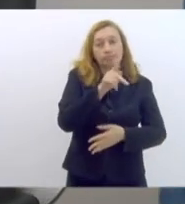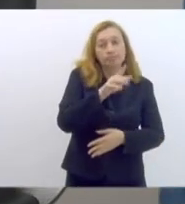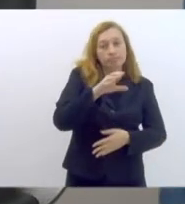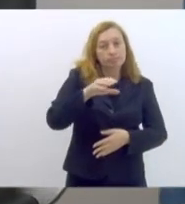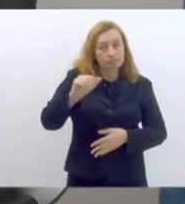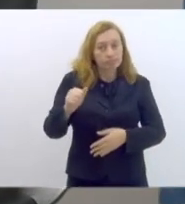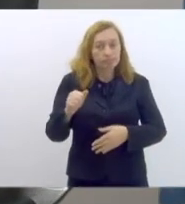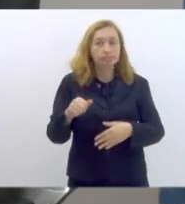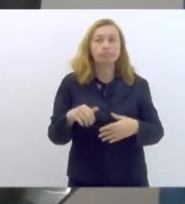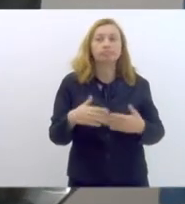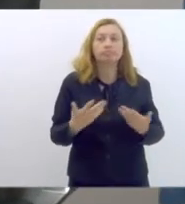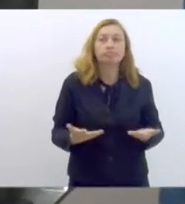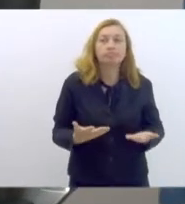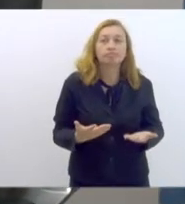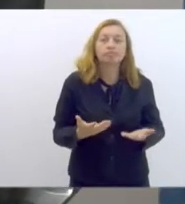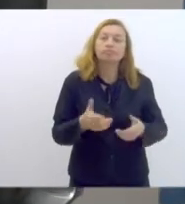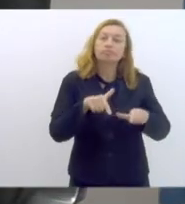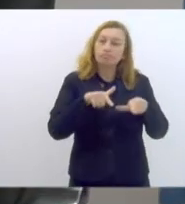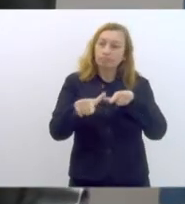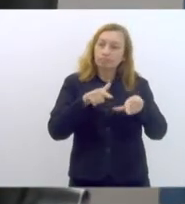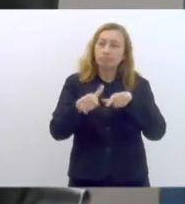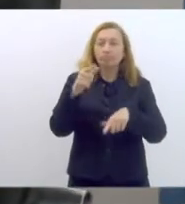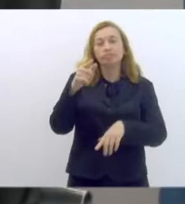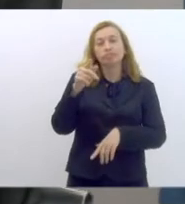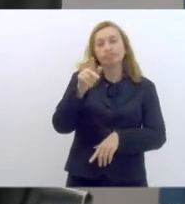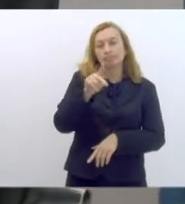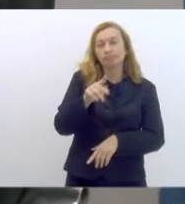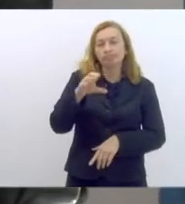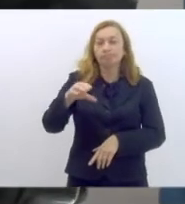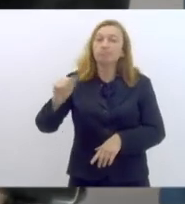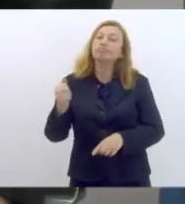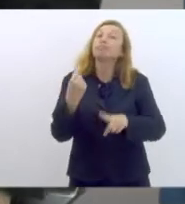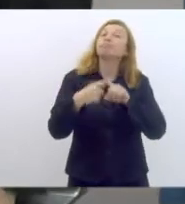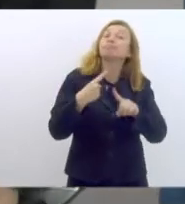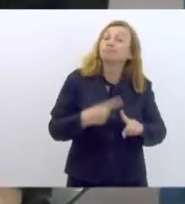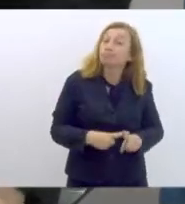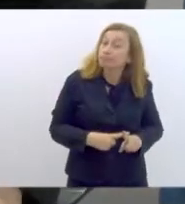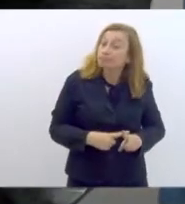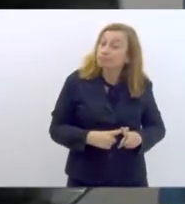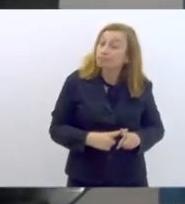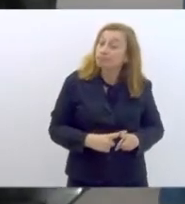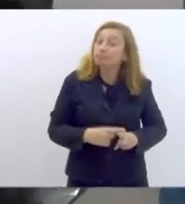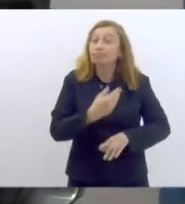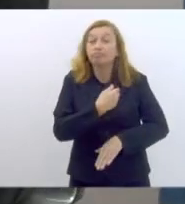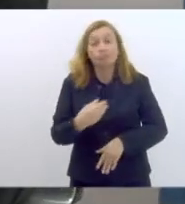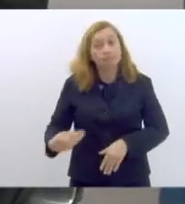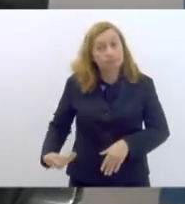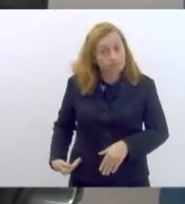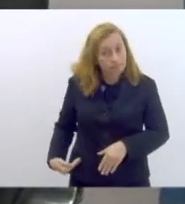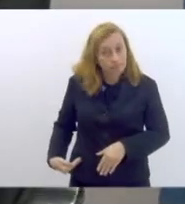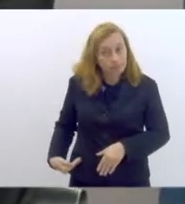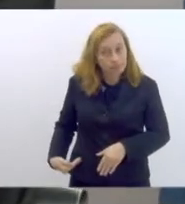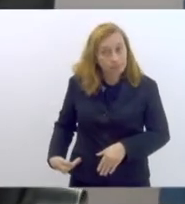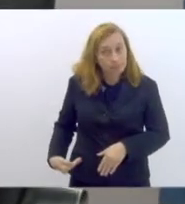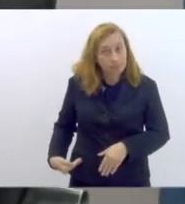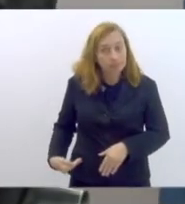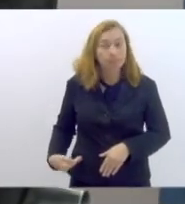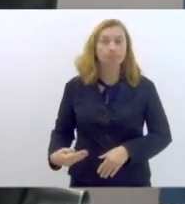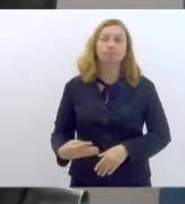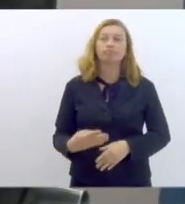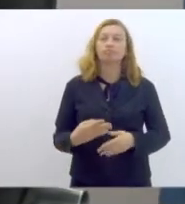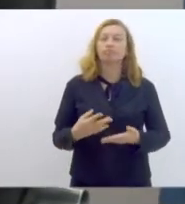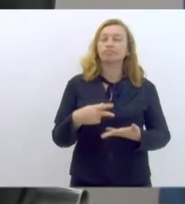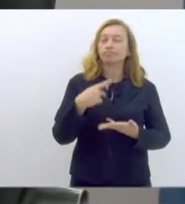A gente quis trabalhar com esse IPCA por quê? Porque o governo